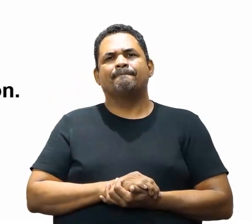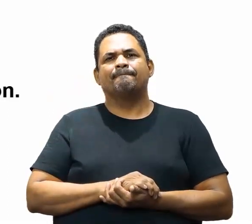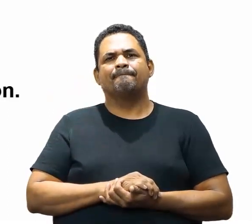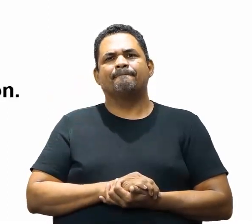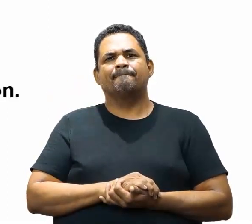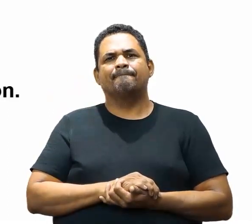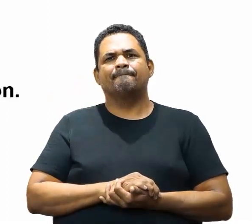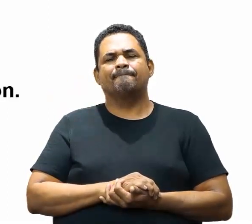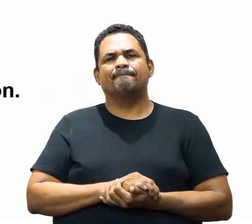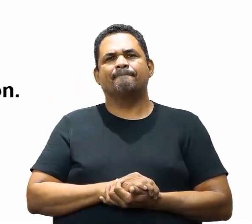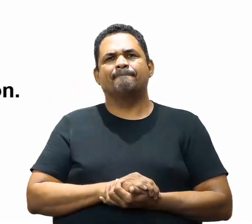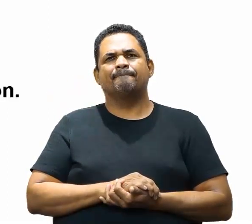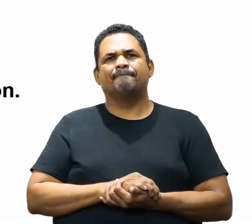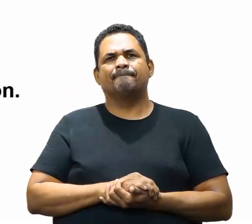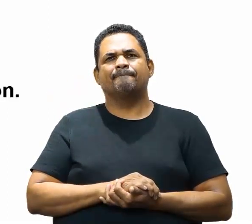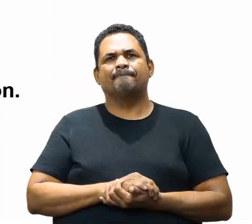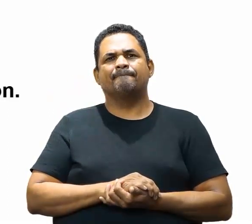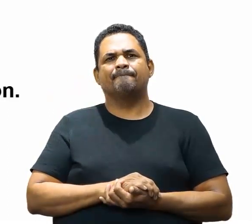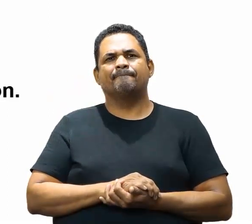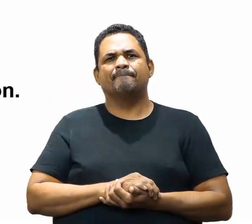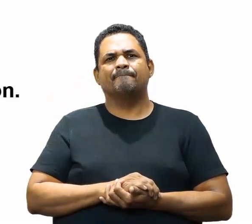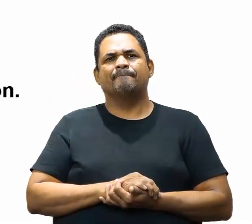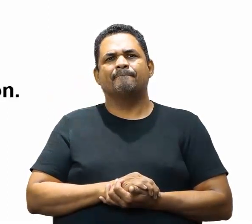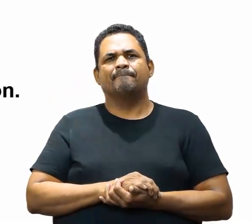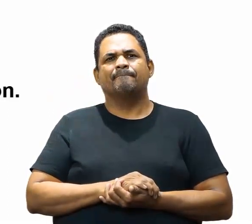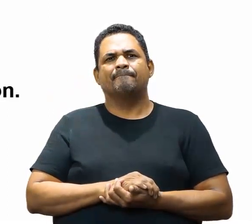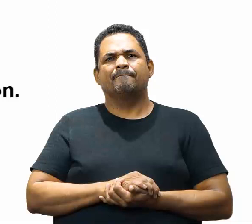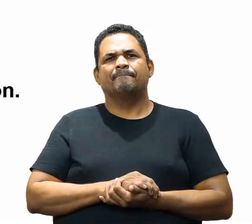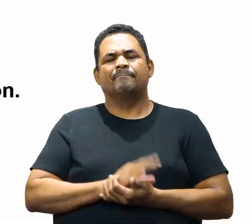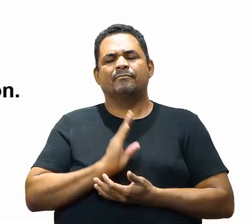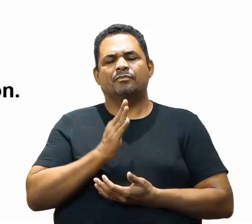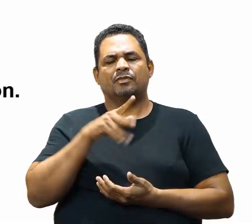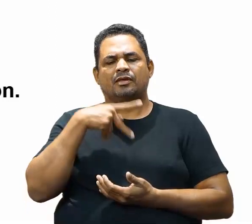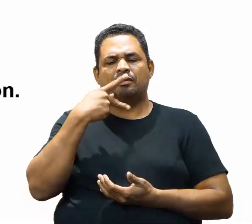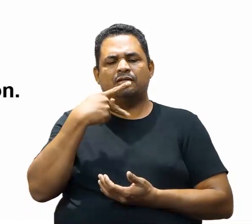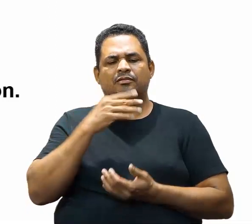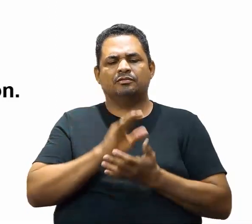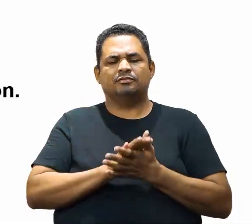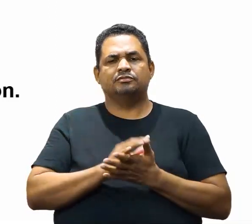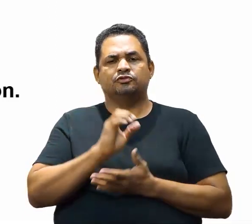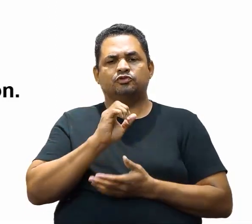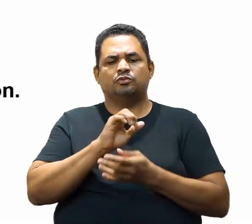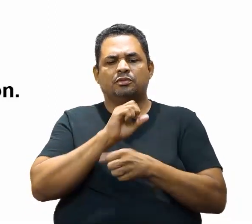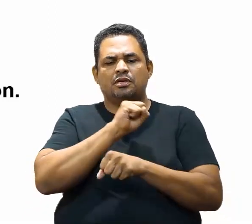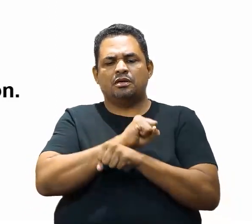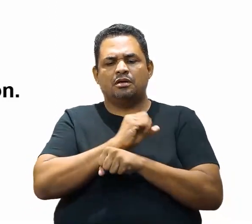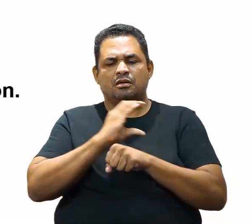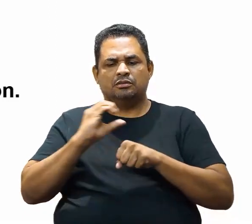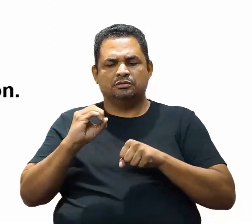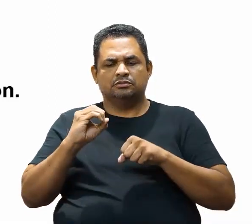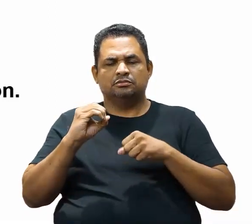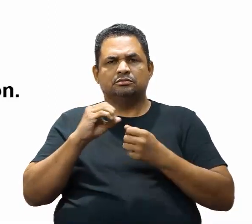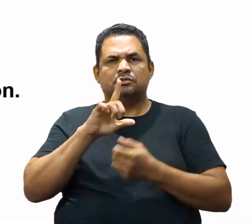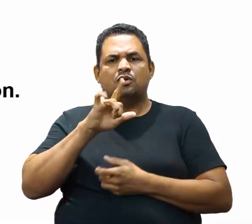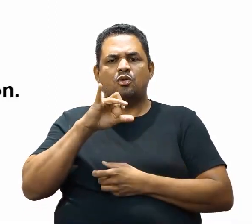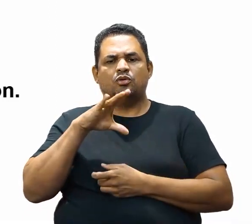Que bonito! Então, já falamos sobre os artigos, né, galerinha?